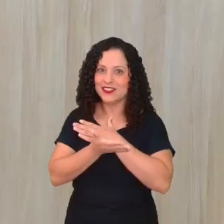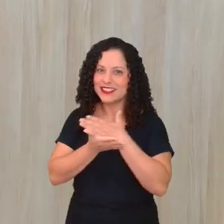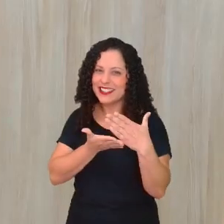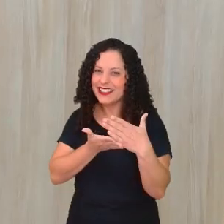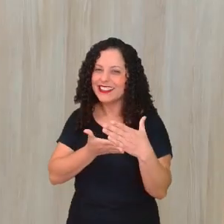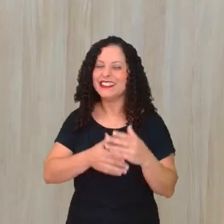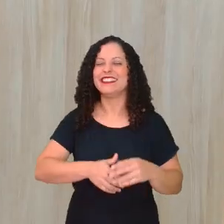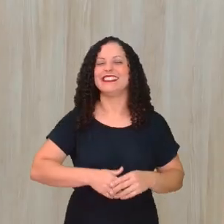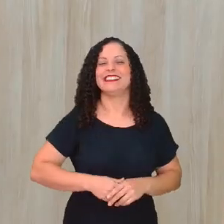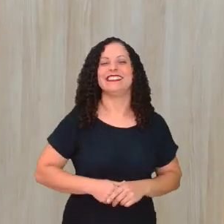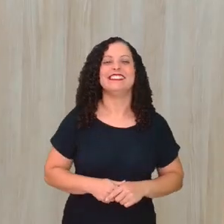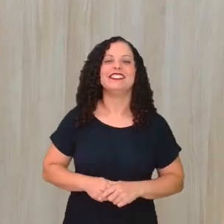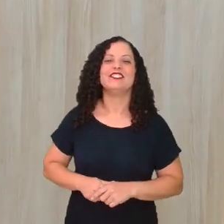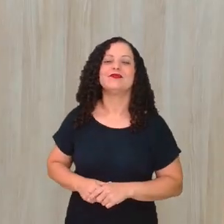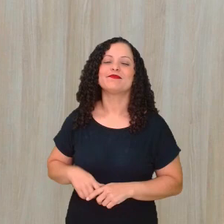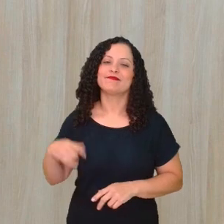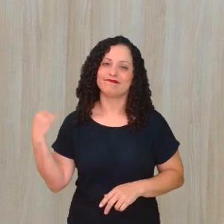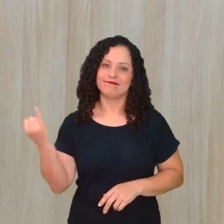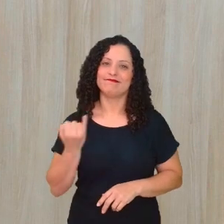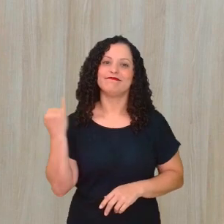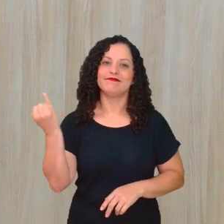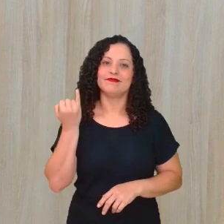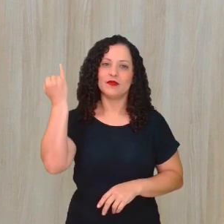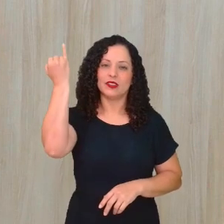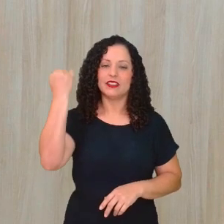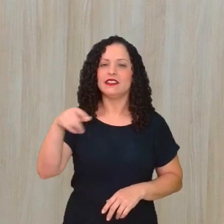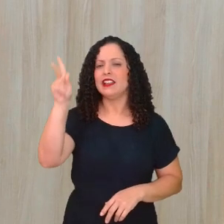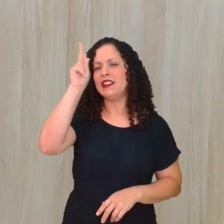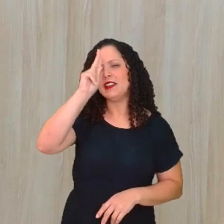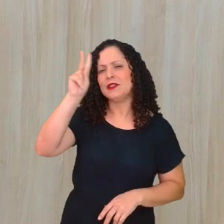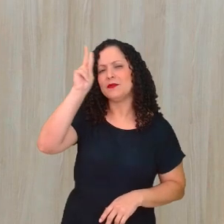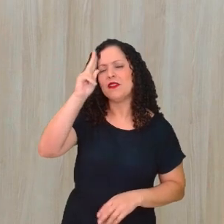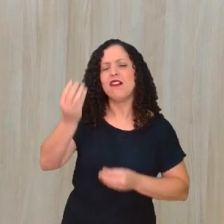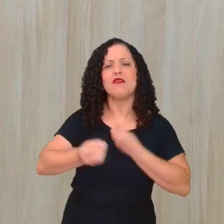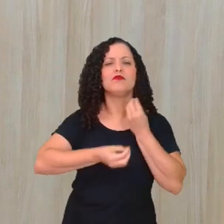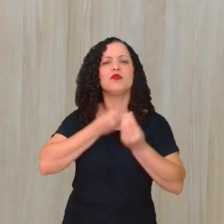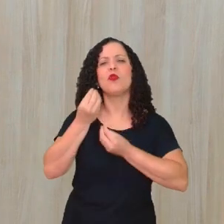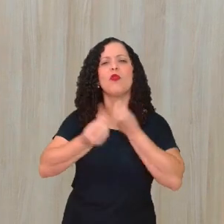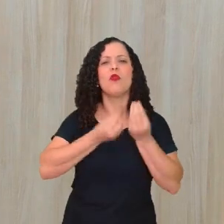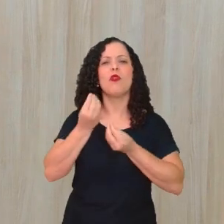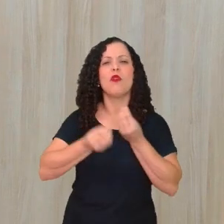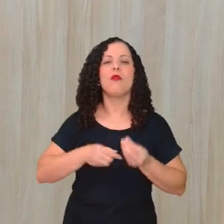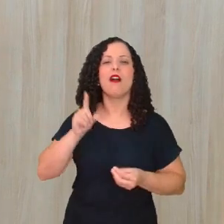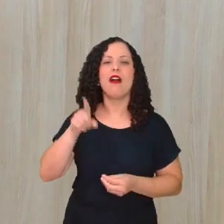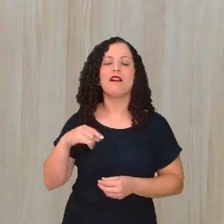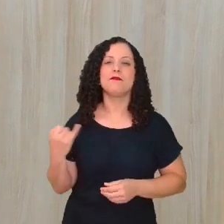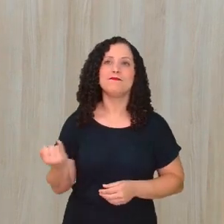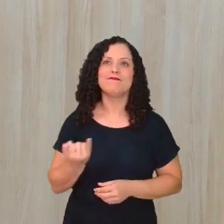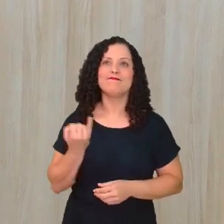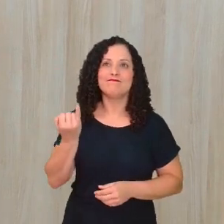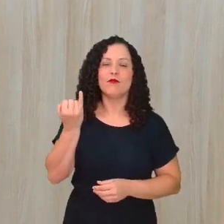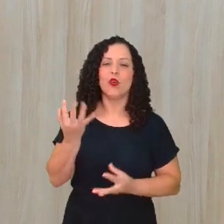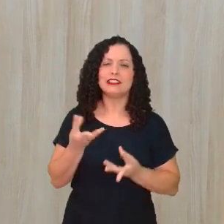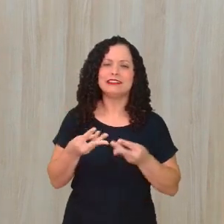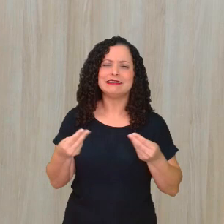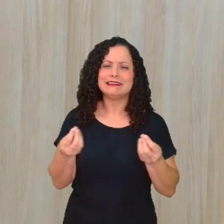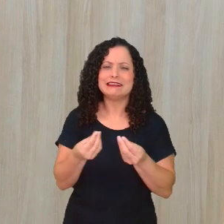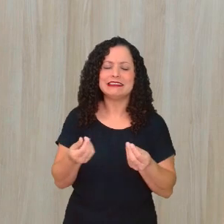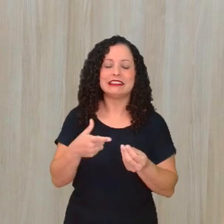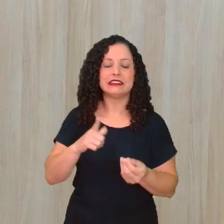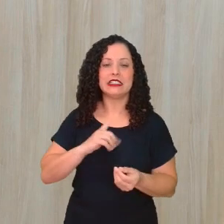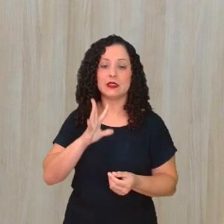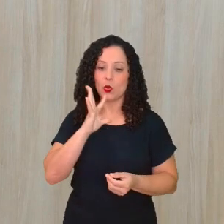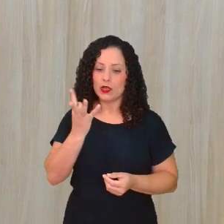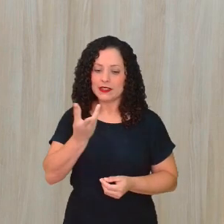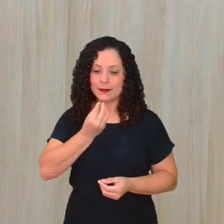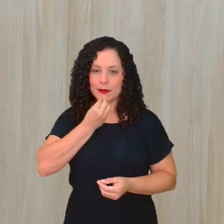é tua. É importante a gente lembrar o quanto é fundamental a gente ter esse conhecimento histórico,